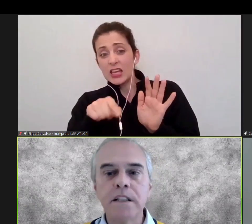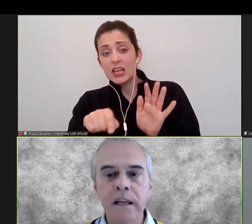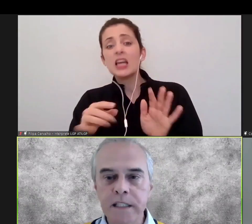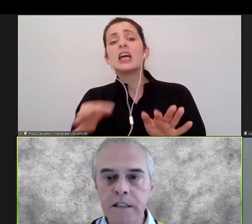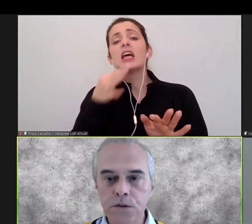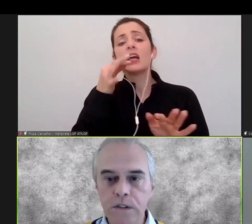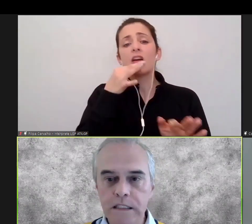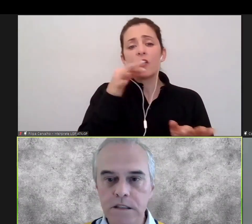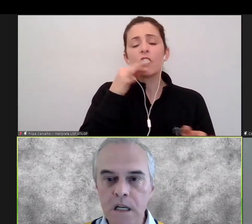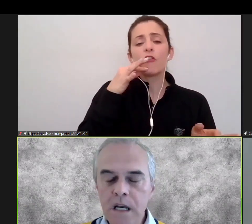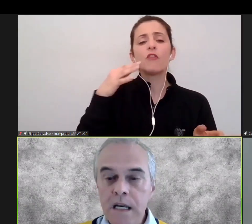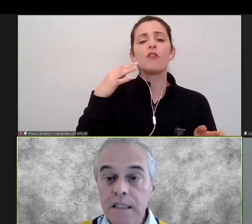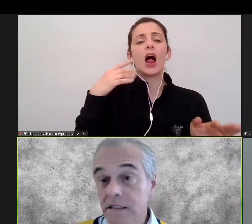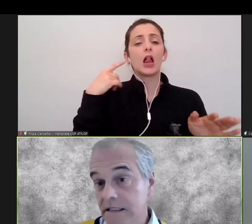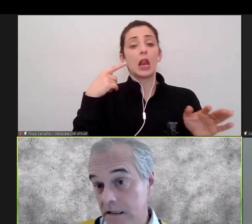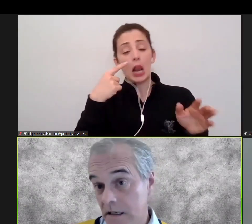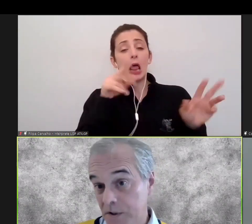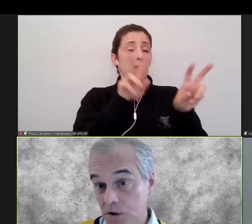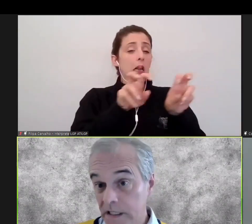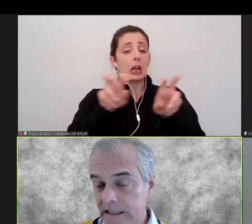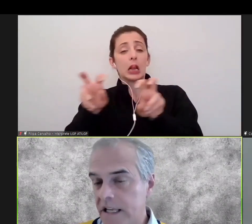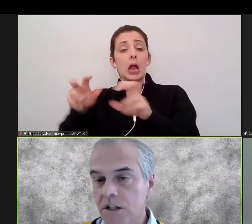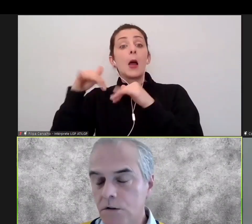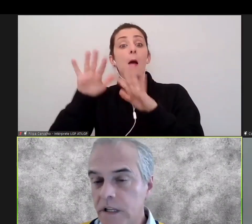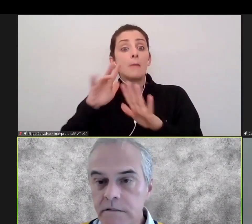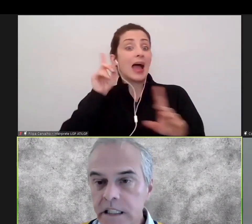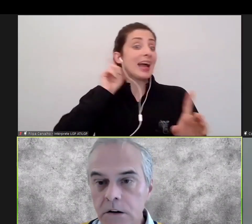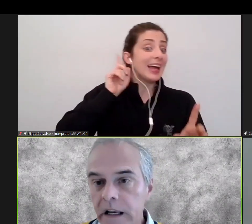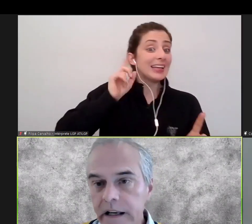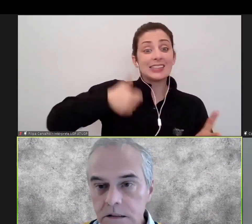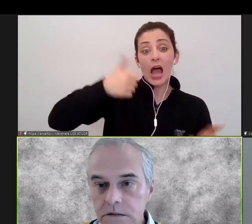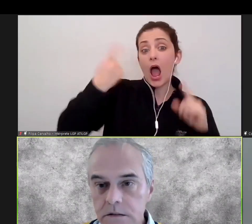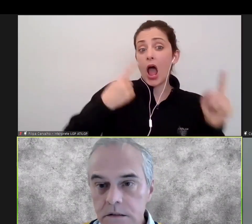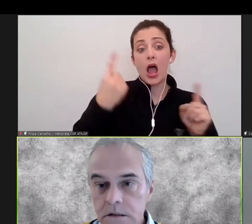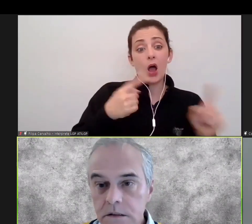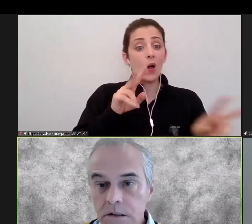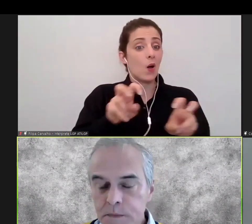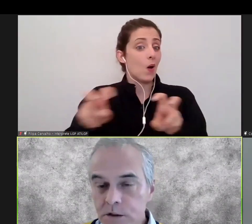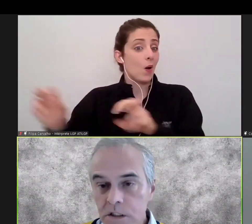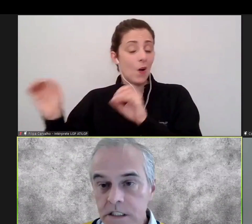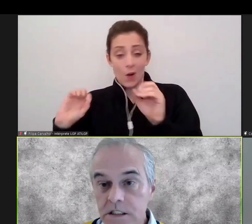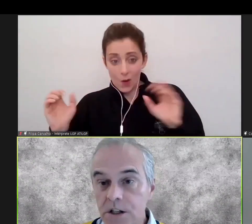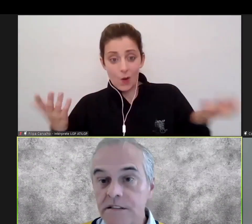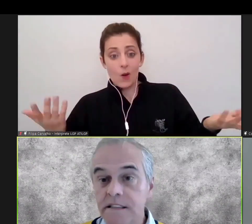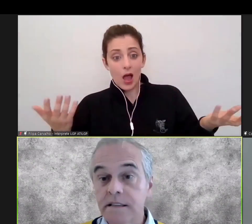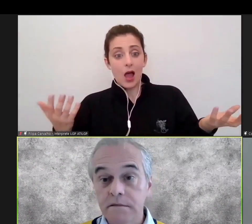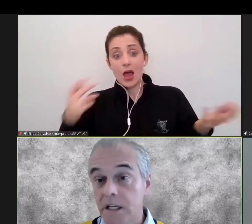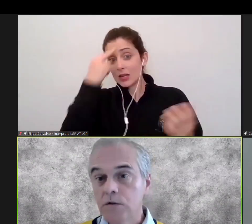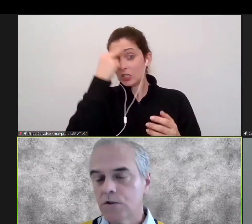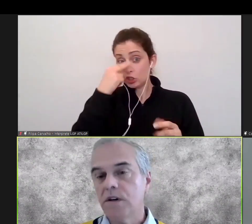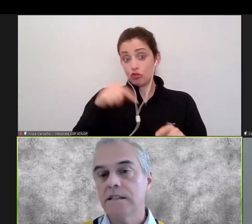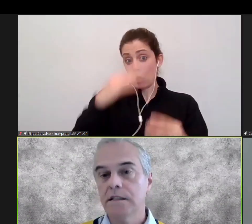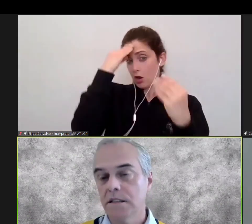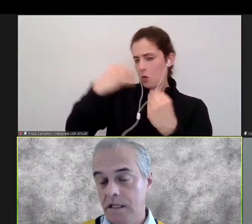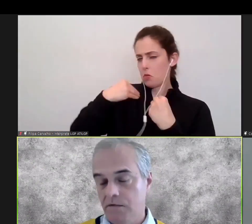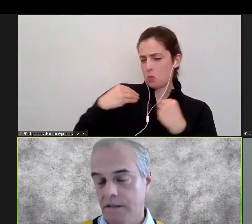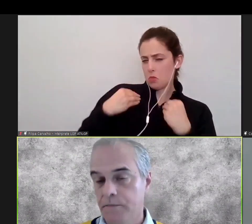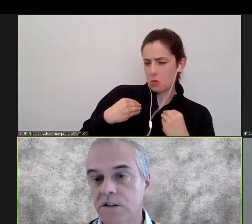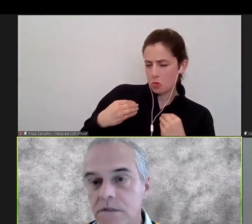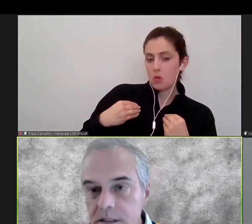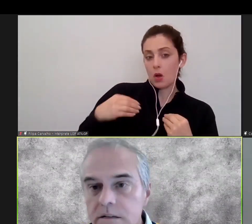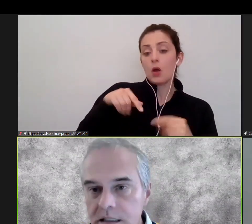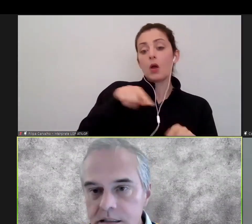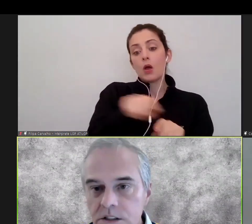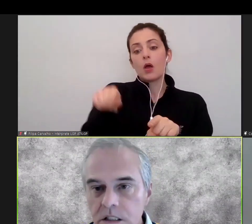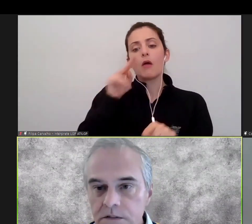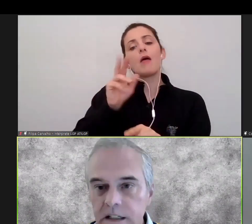abordavam determinadas coisas. Então, assim, a pessoa entende que tudo aquilo está correto. Então, as pessoas que estão a dizer assim, eu não sou racista. Sim, você pode